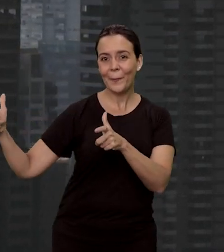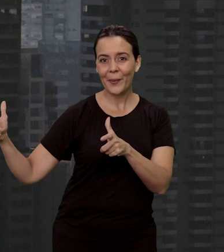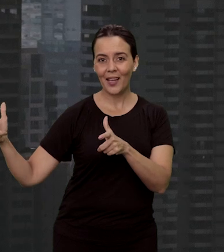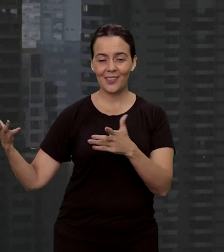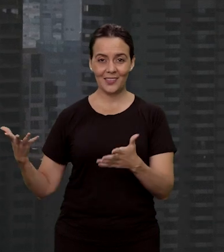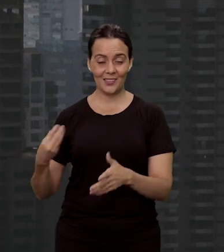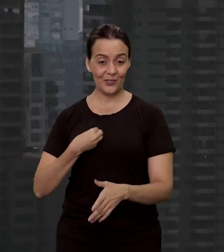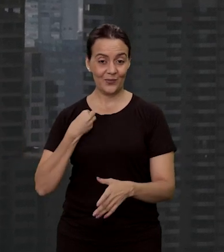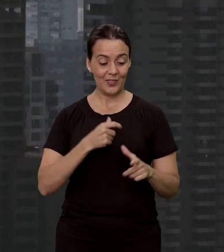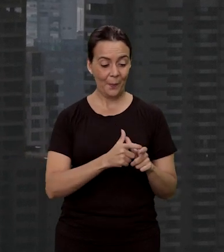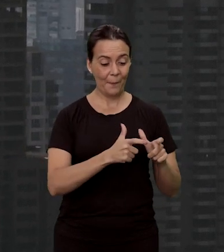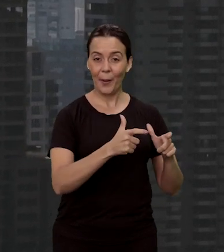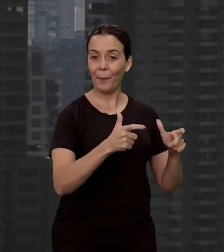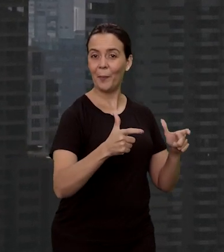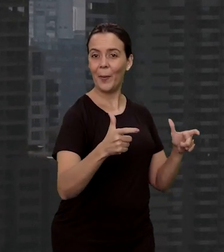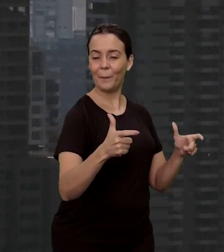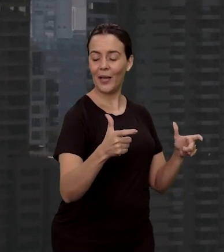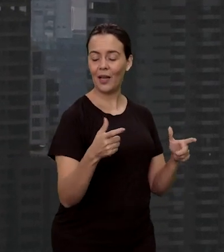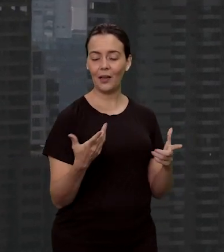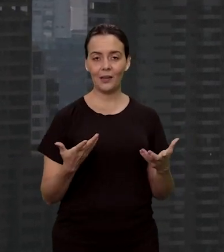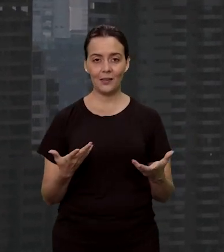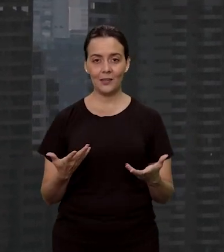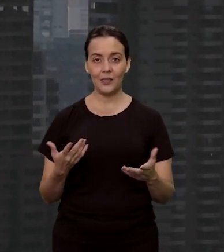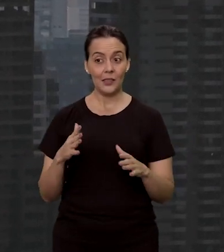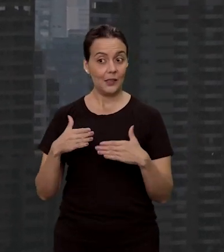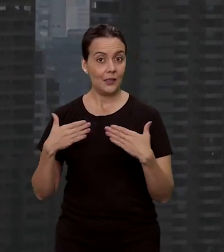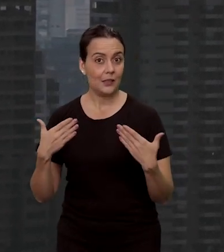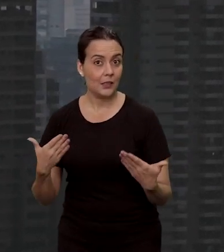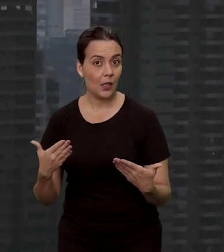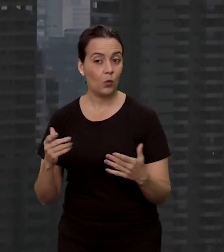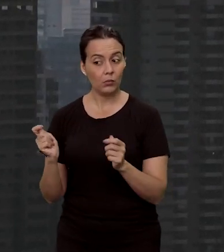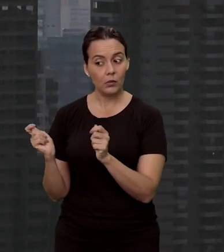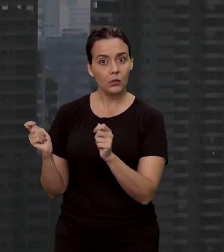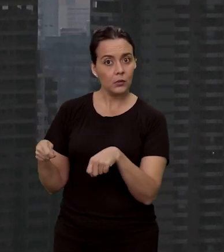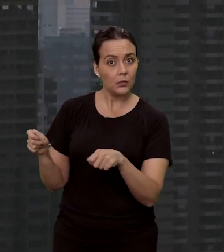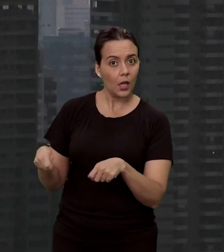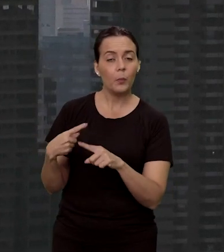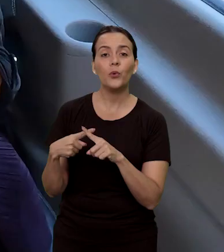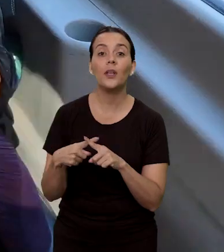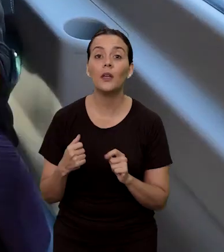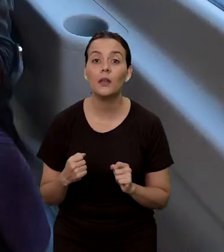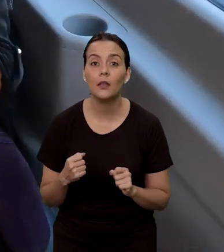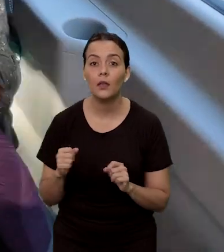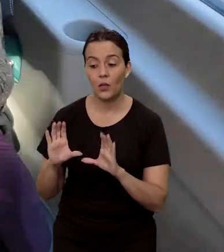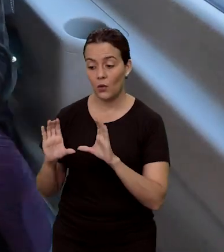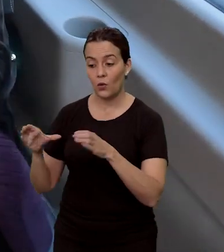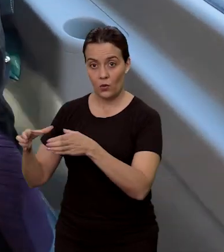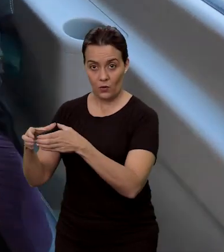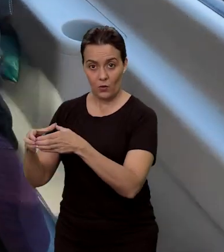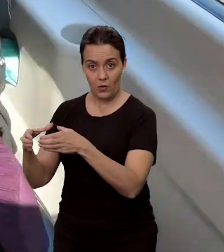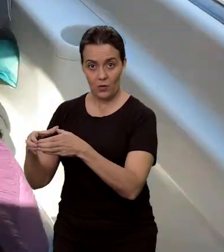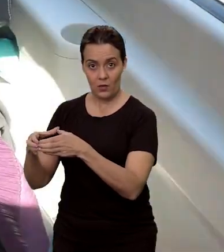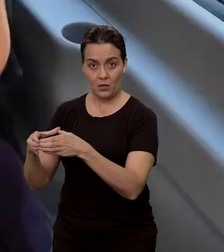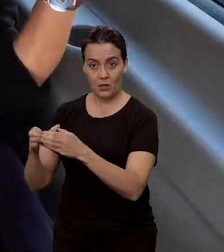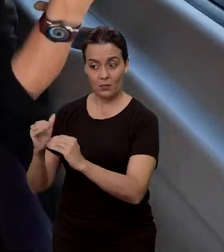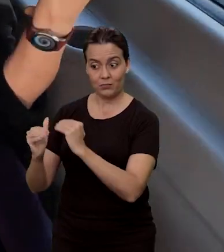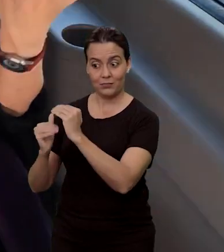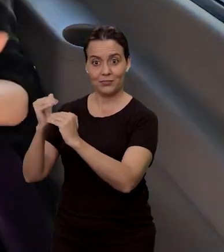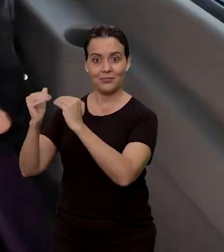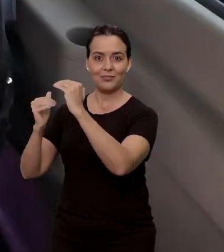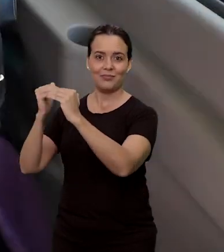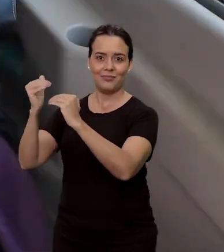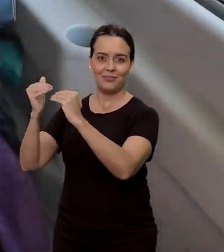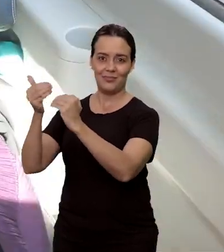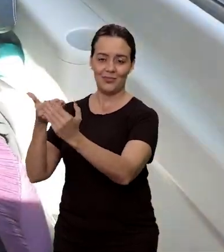em ecossistemas mais complexos, ela é possível pela colaboração. Isso é cada vez mais evidente, apesar